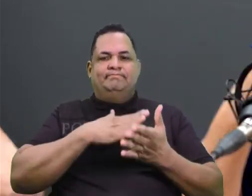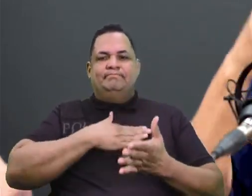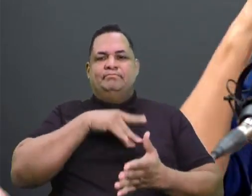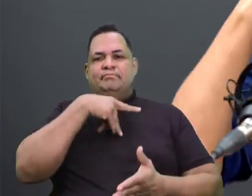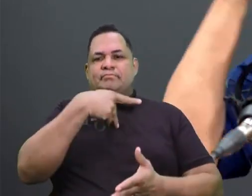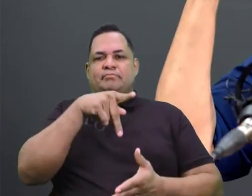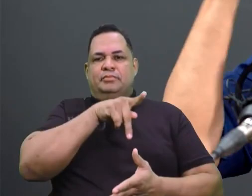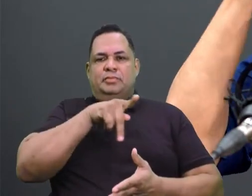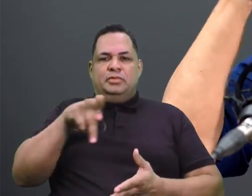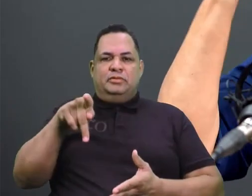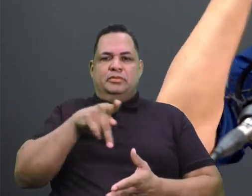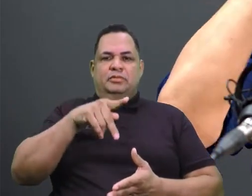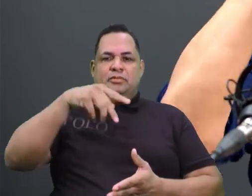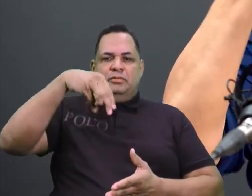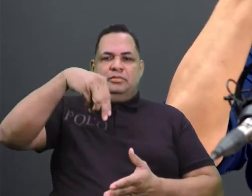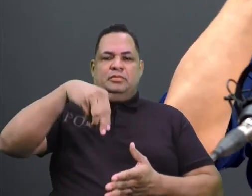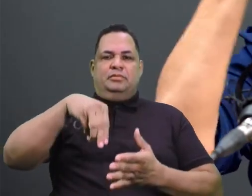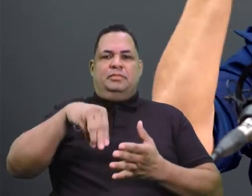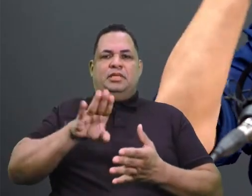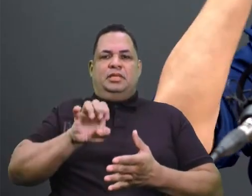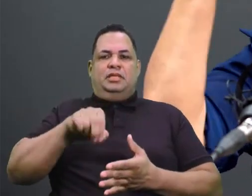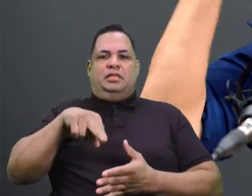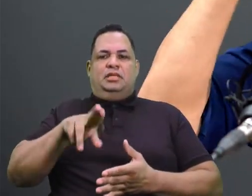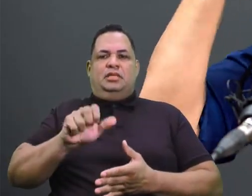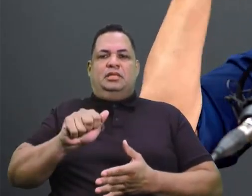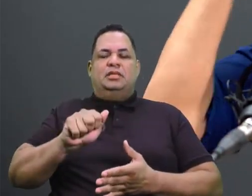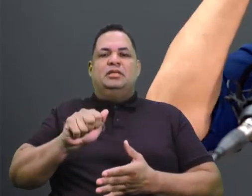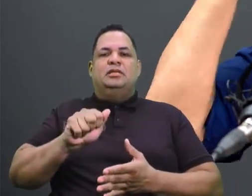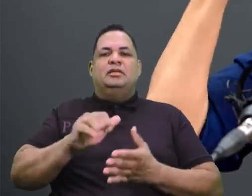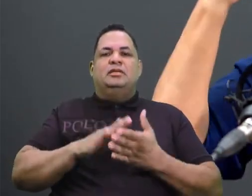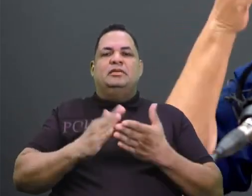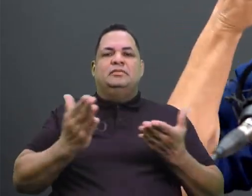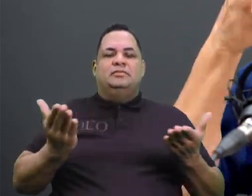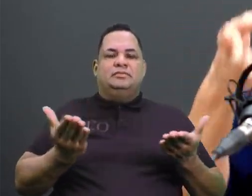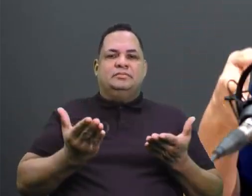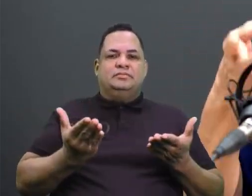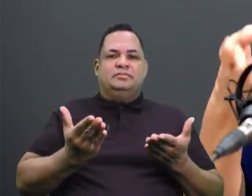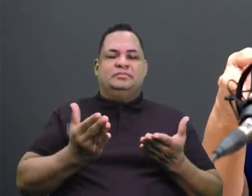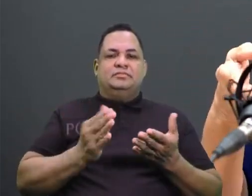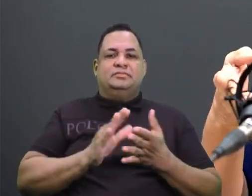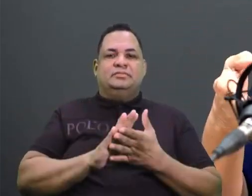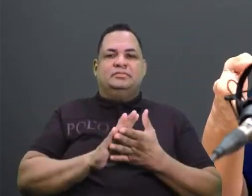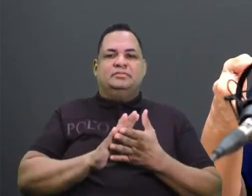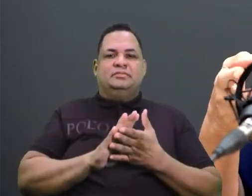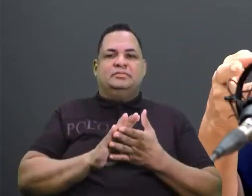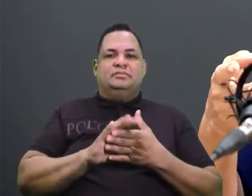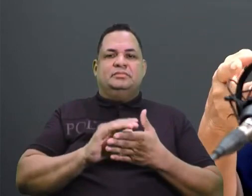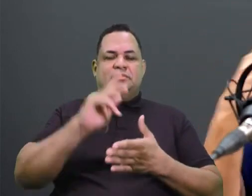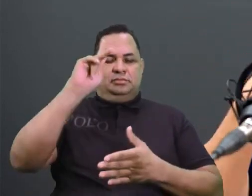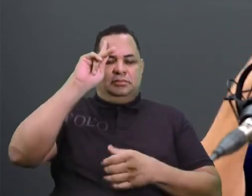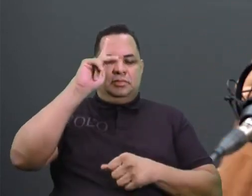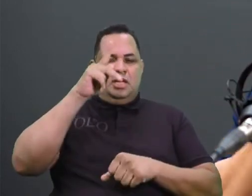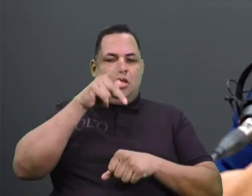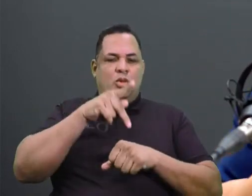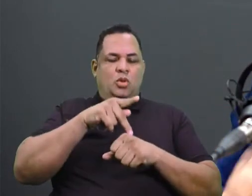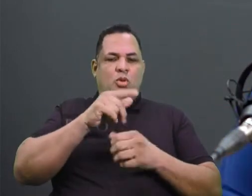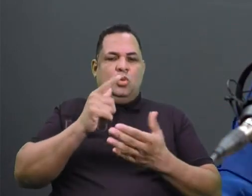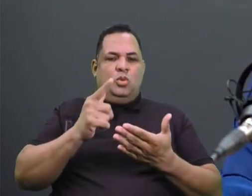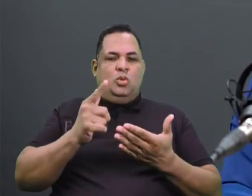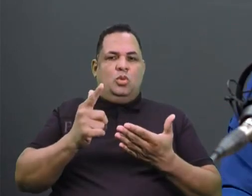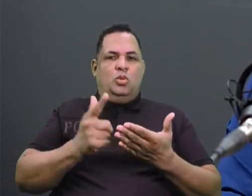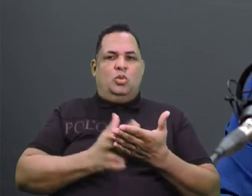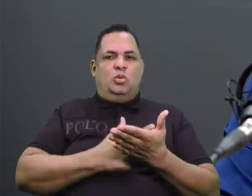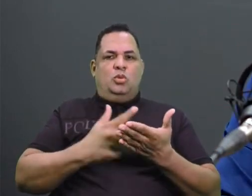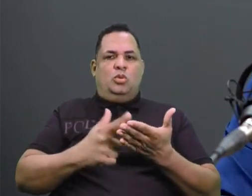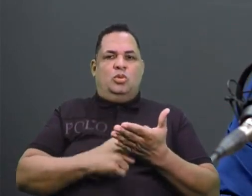a Mirna, o sinal dela é esse, Mirna, uma das autoras do